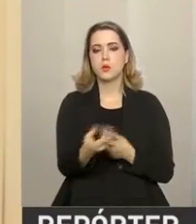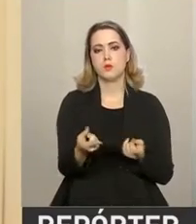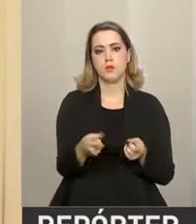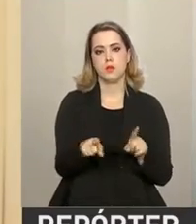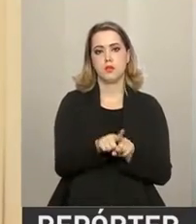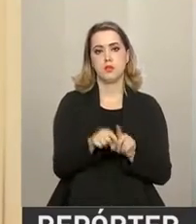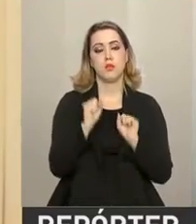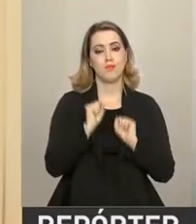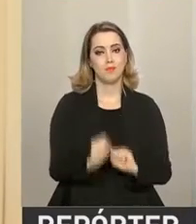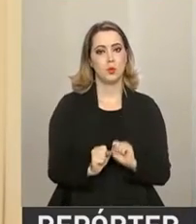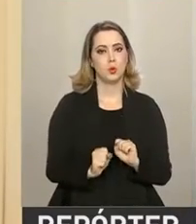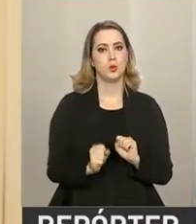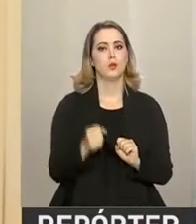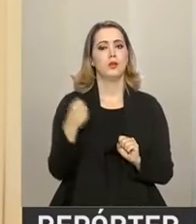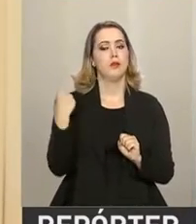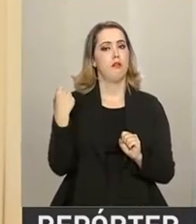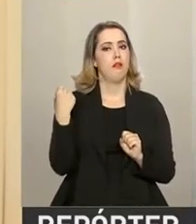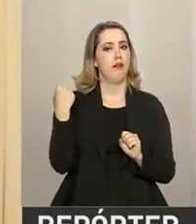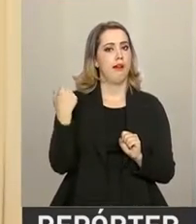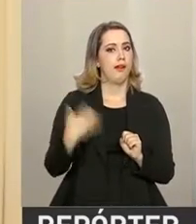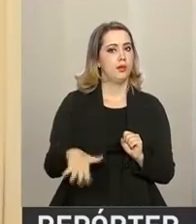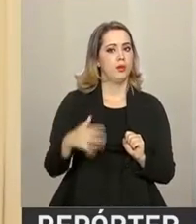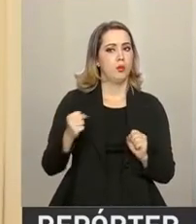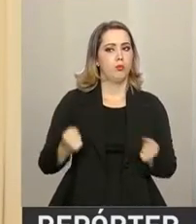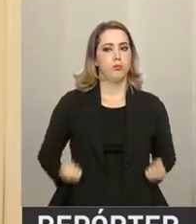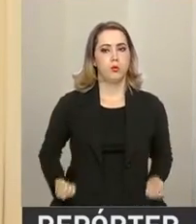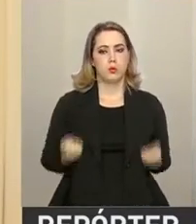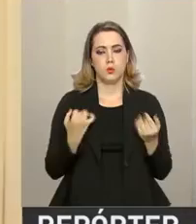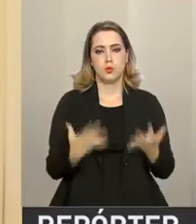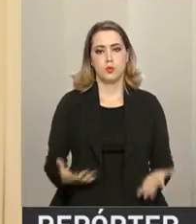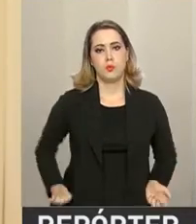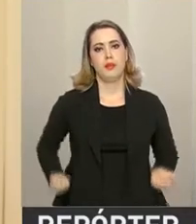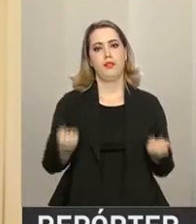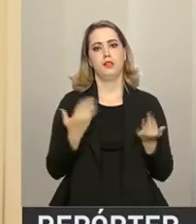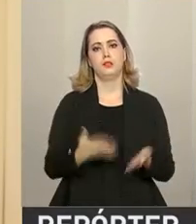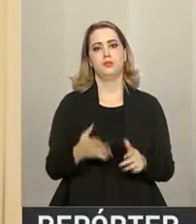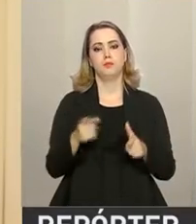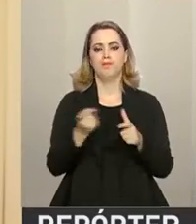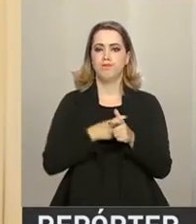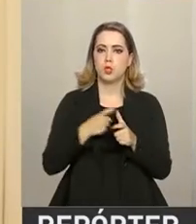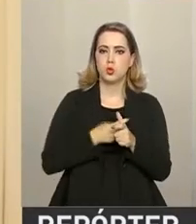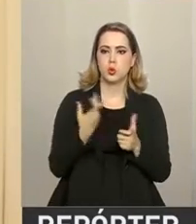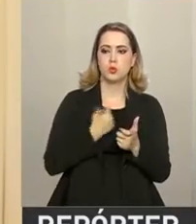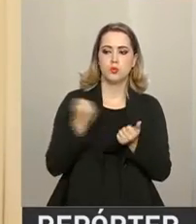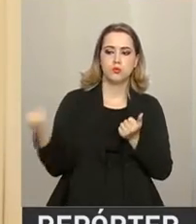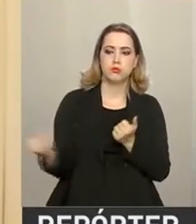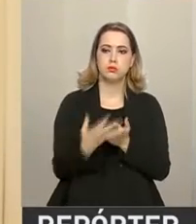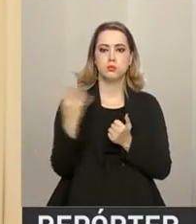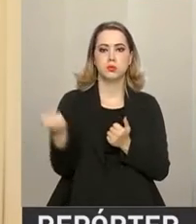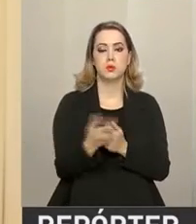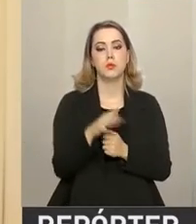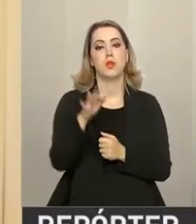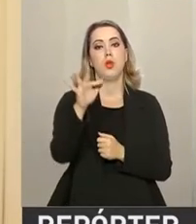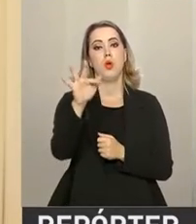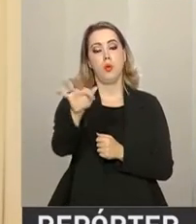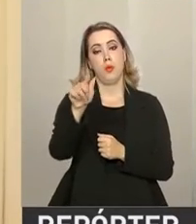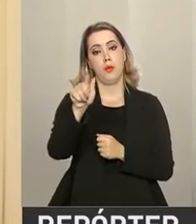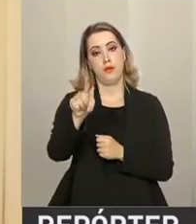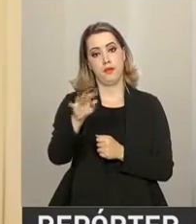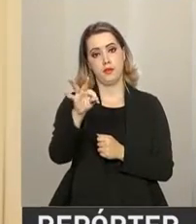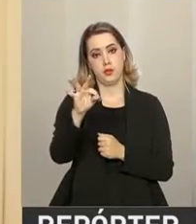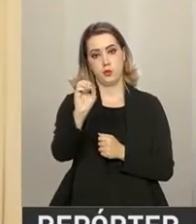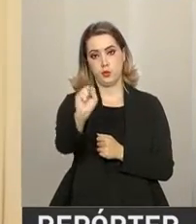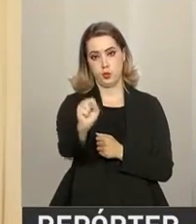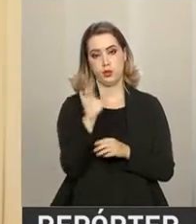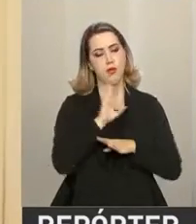trabalhador suportados pesos que a gente sabe que ele tem nesse momento de dificuldade e olha que o fgts é uma forma